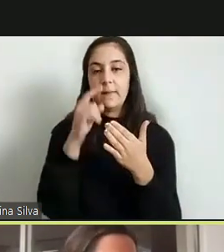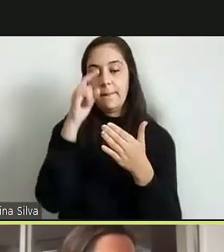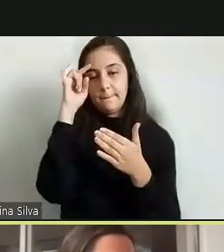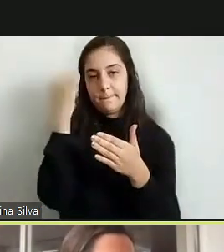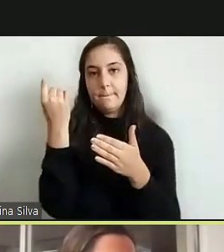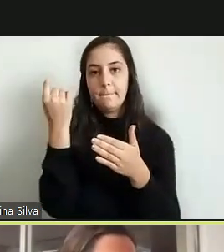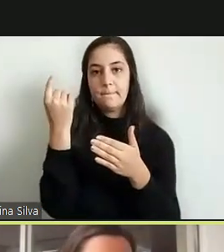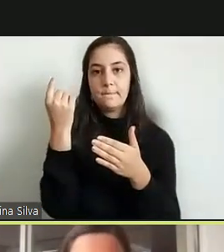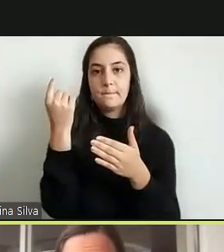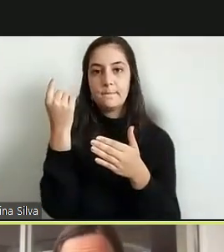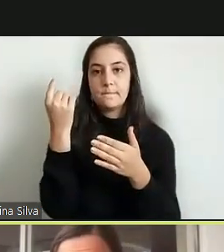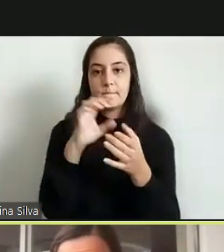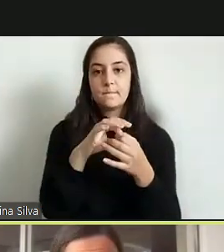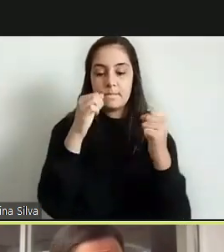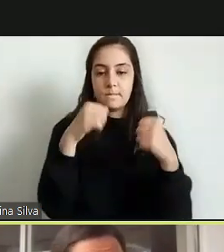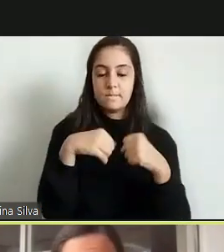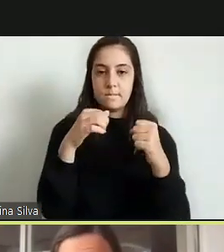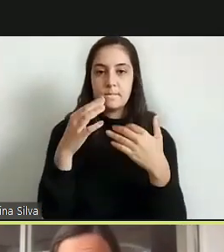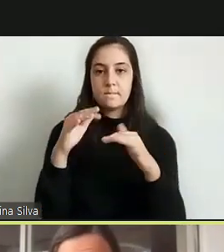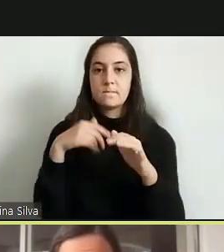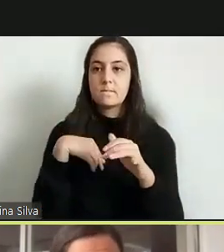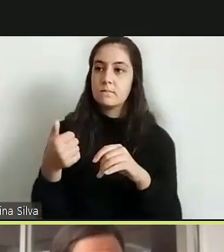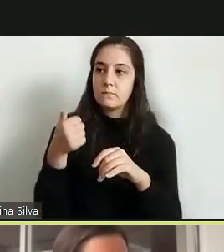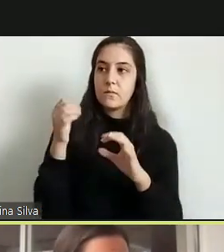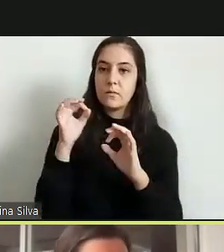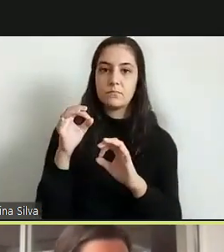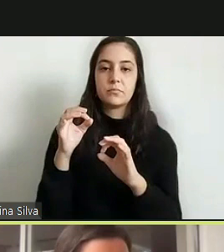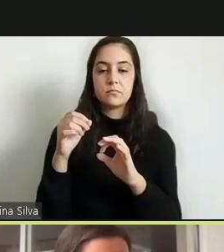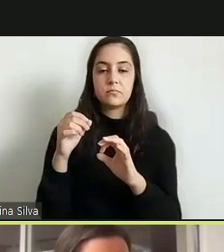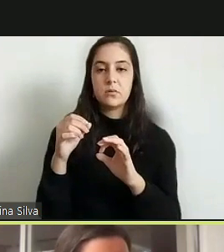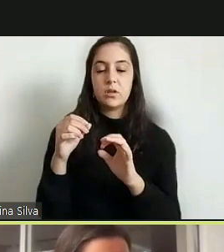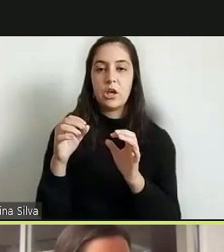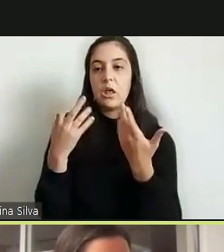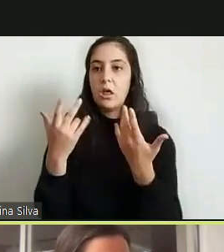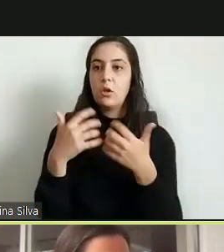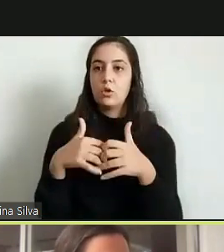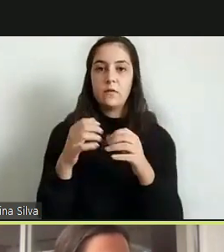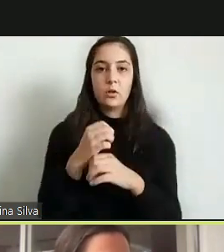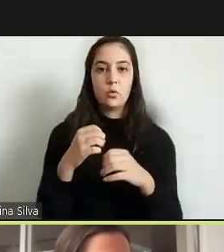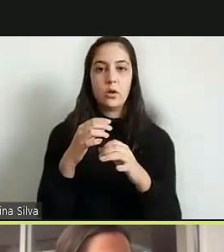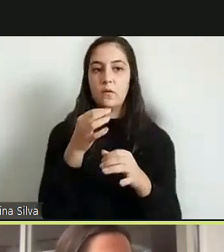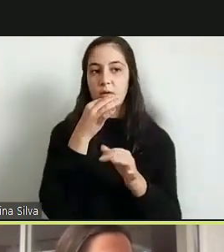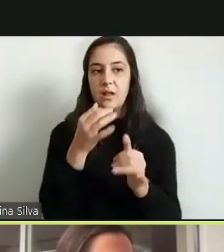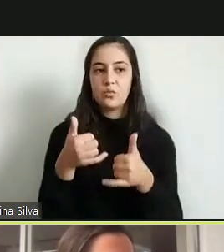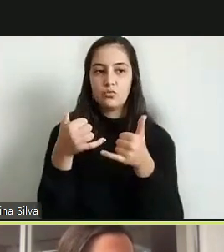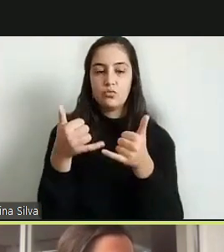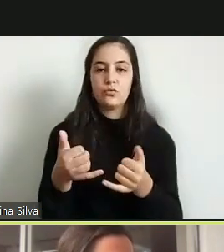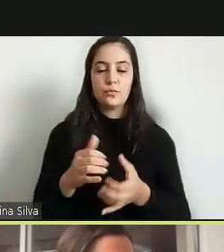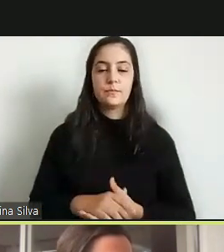em cumprir, mas pronto, mas têm sido melhorados, sem dúvida, e eu já vou falar disso mesmo a seguir.